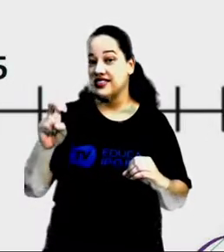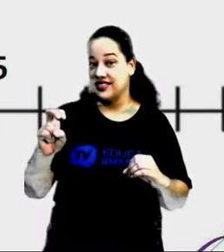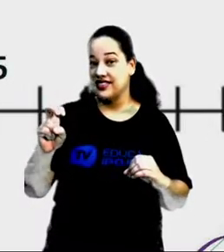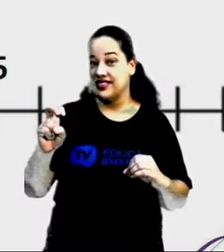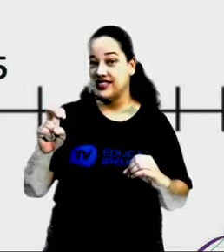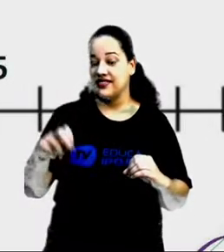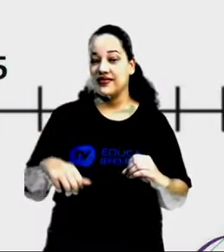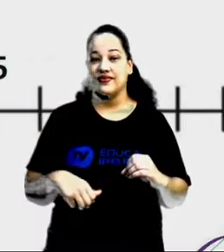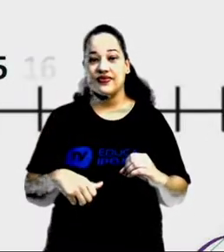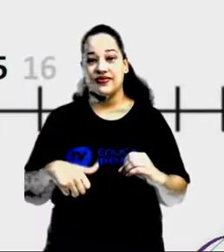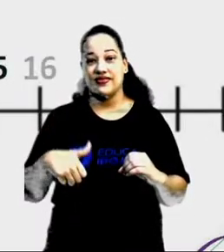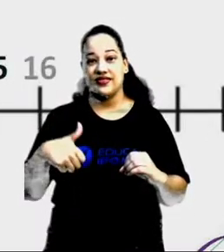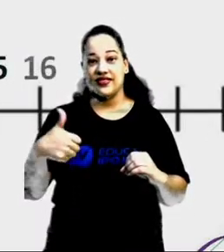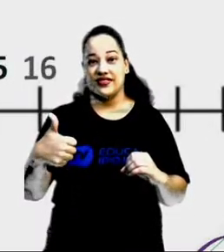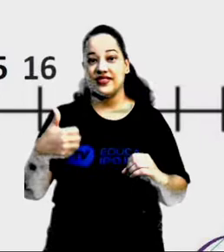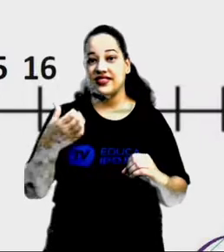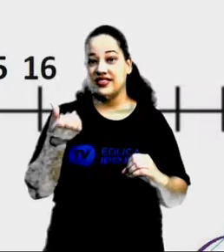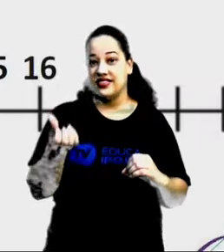quinze,